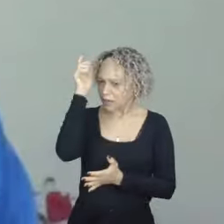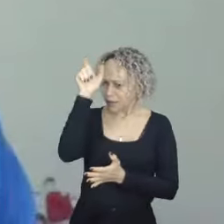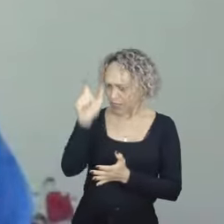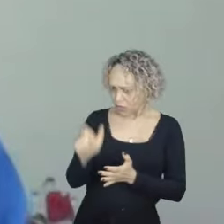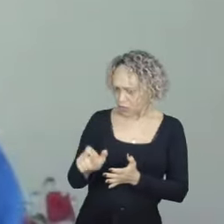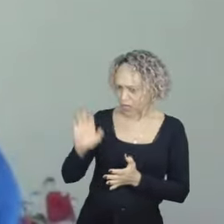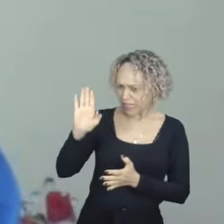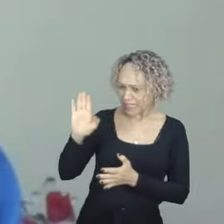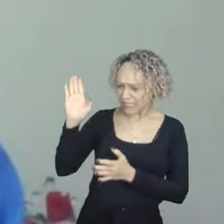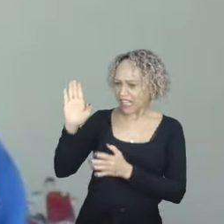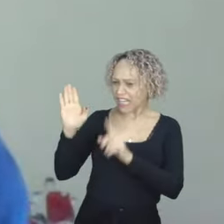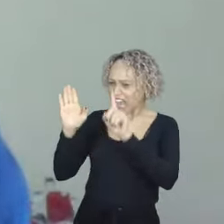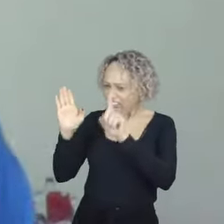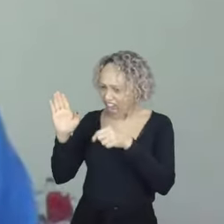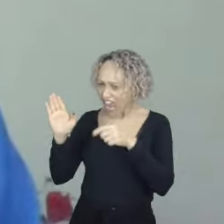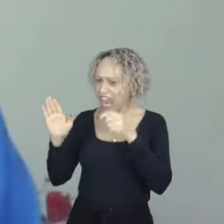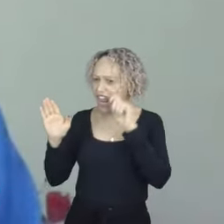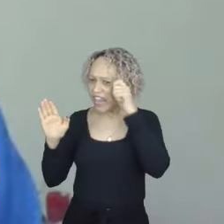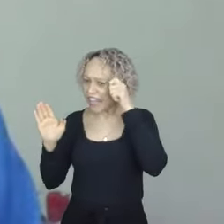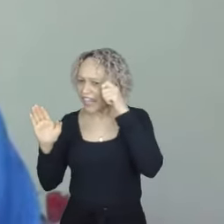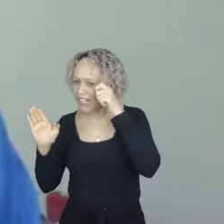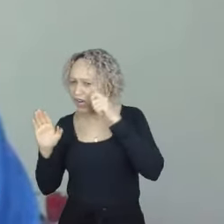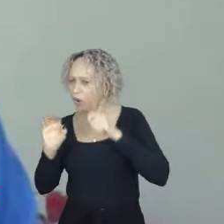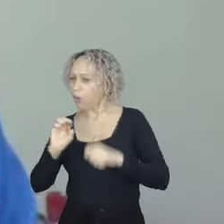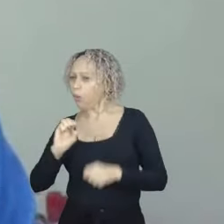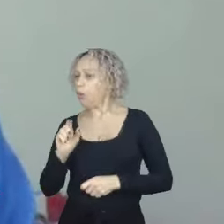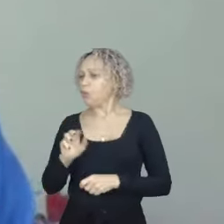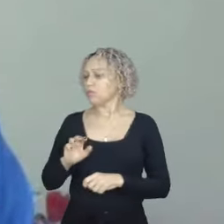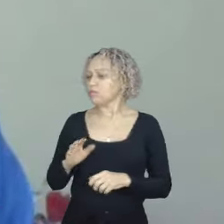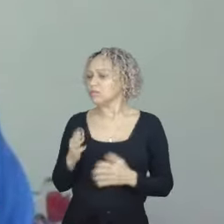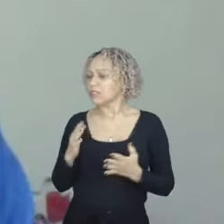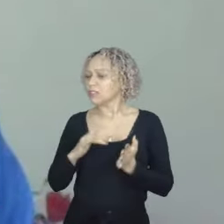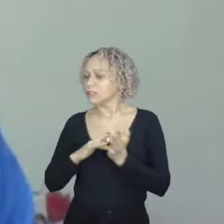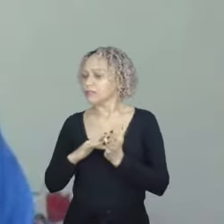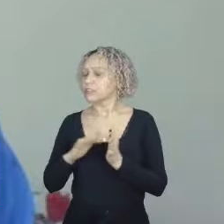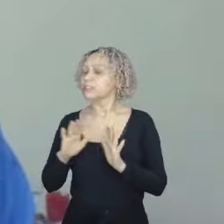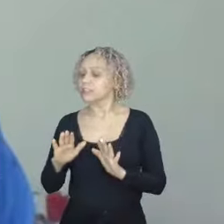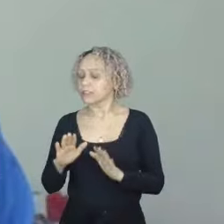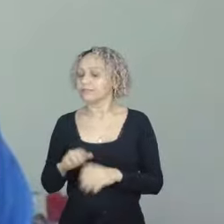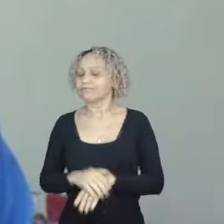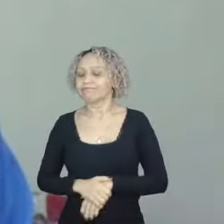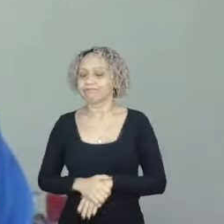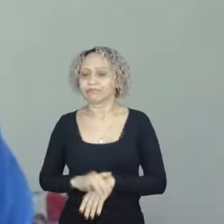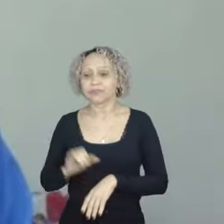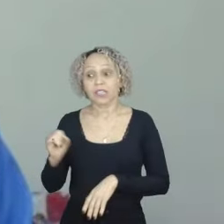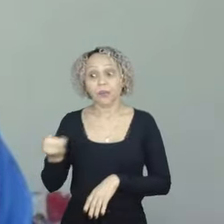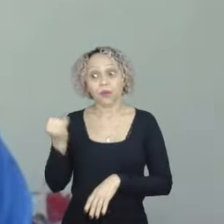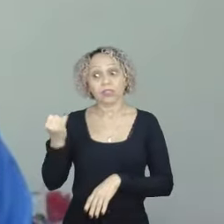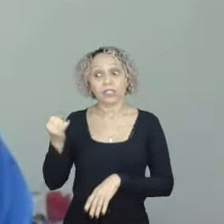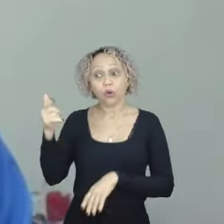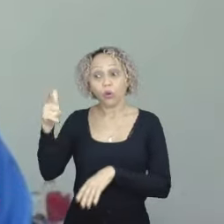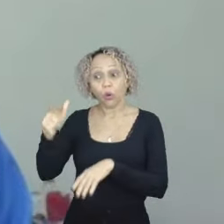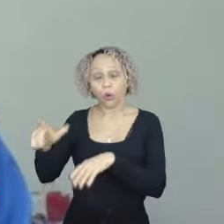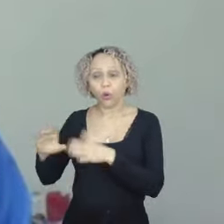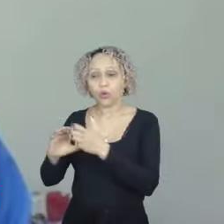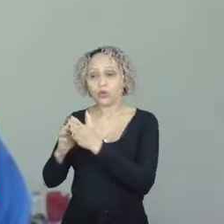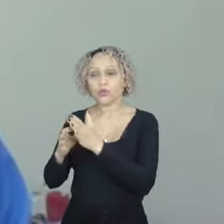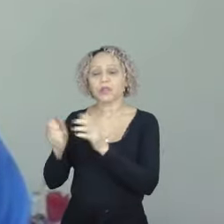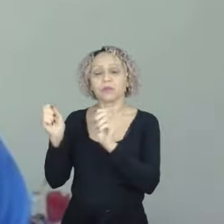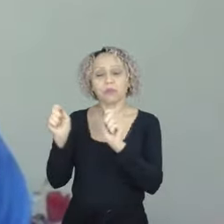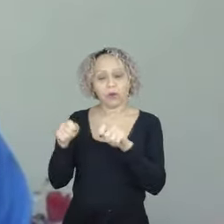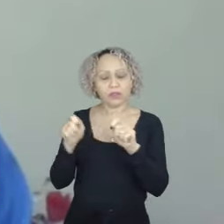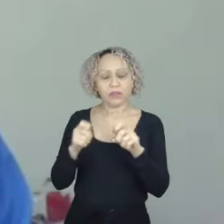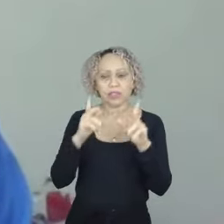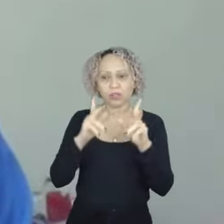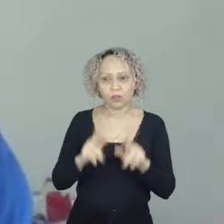de ação afirmativa, é uma política de reparação àquilo que a população negra vem sofrendo desde que esse país foi